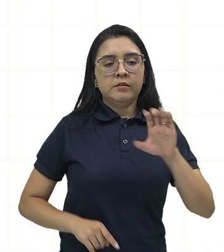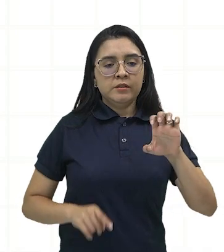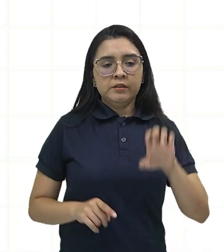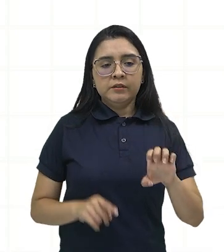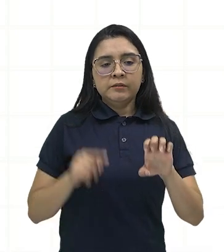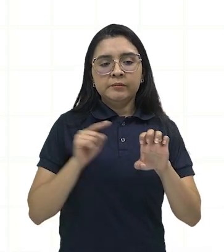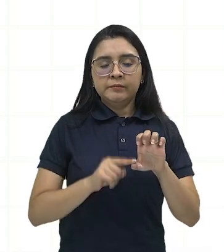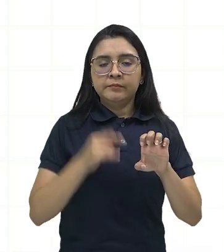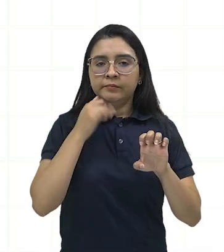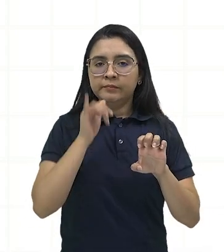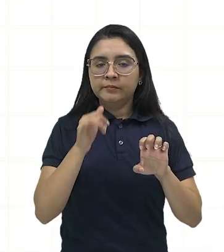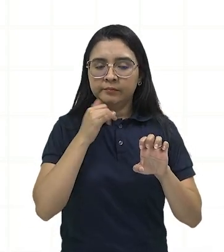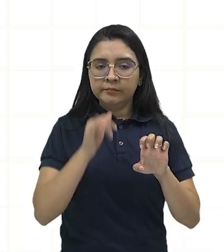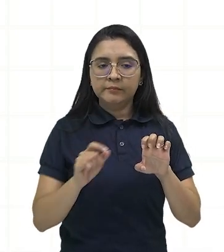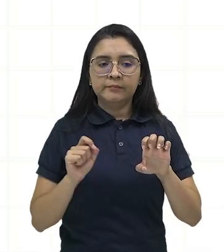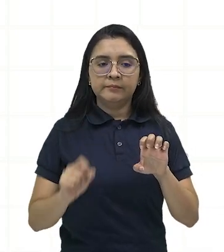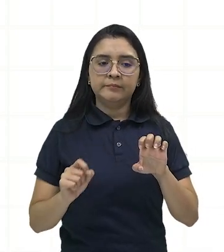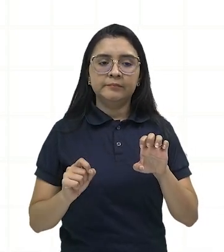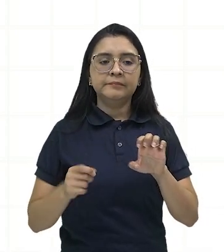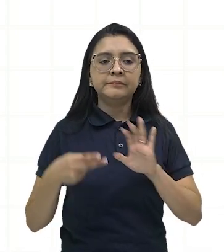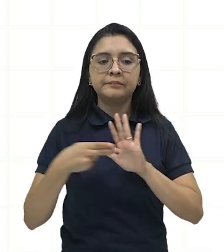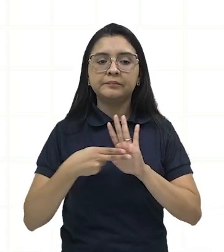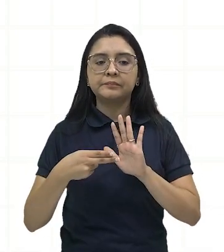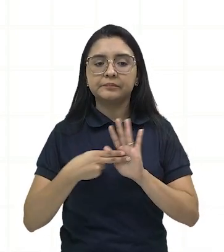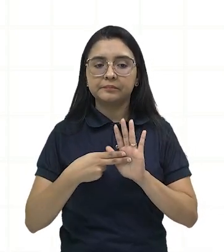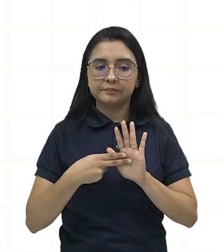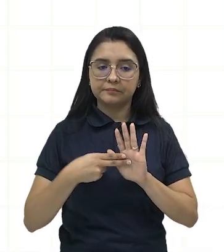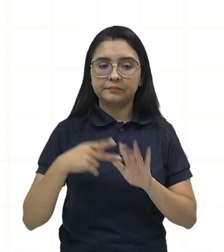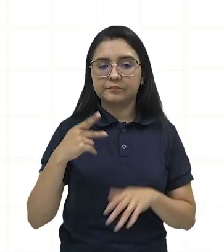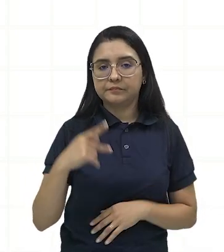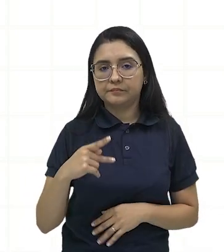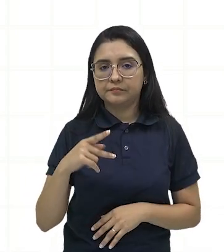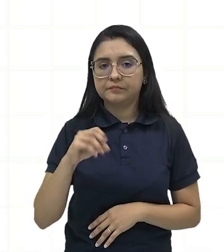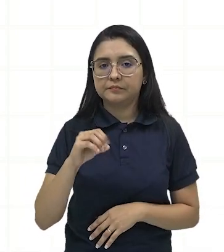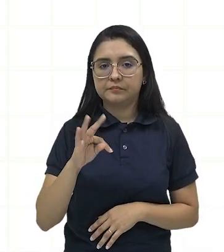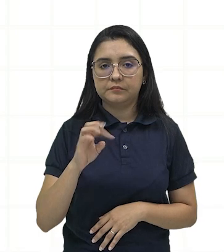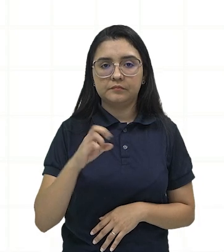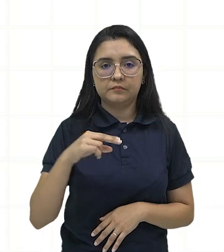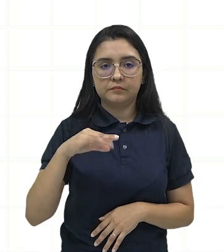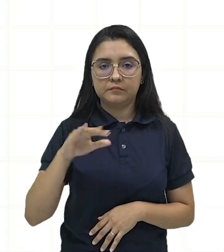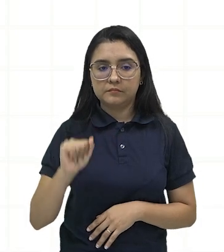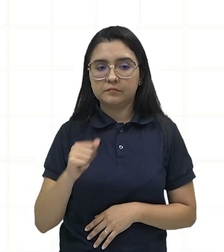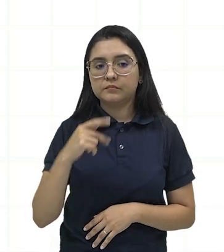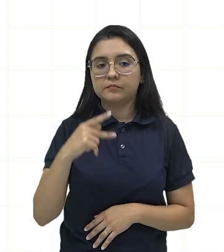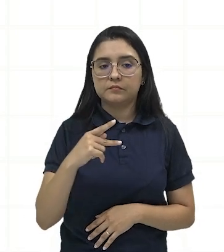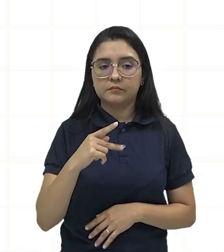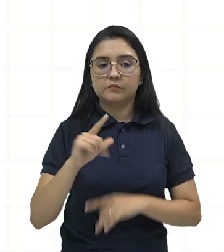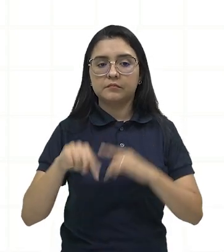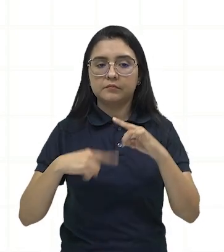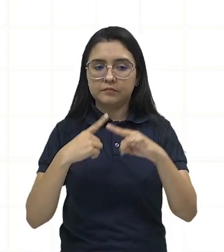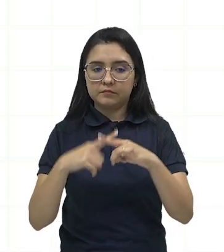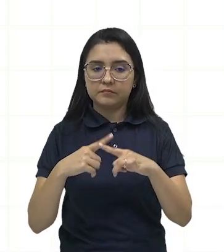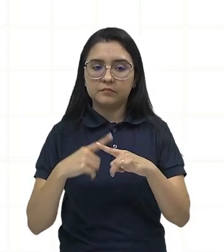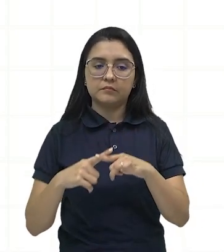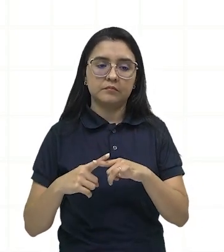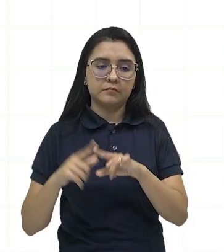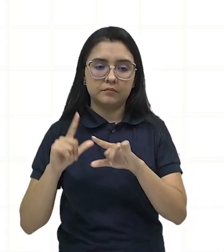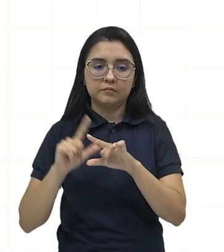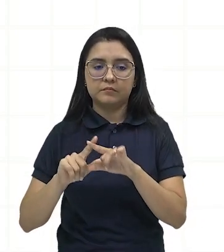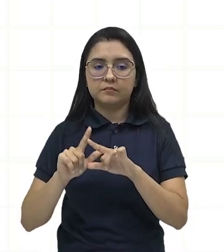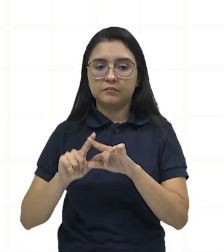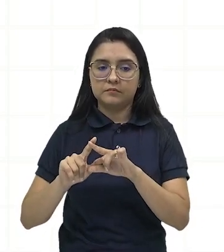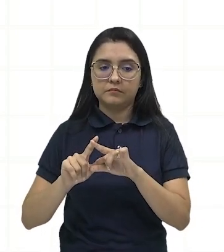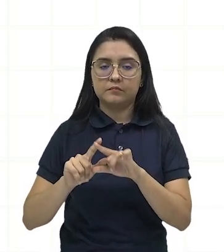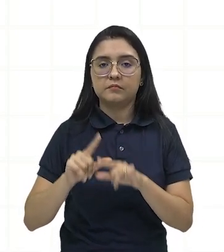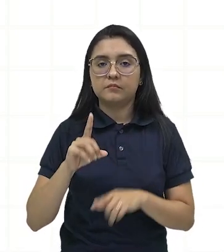energia elétrica é igual à potência desse equipamento vezes a variação de